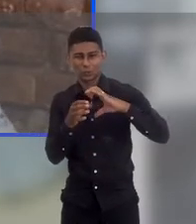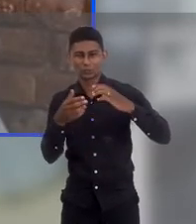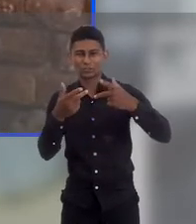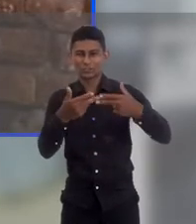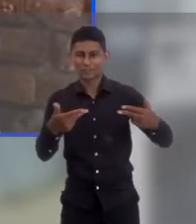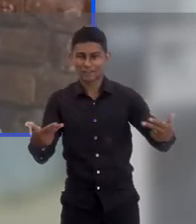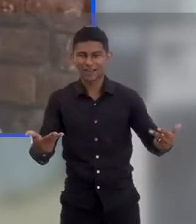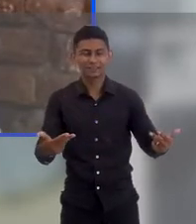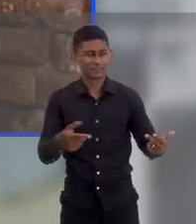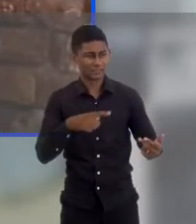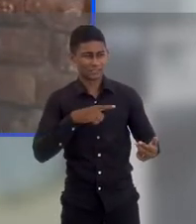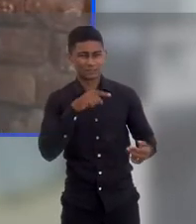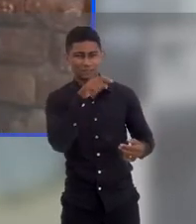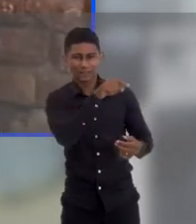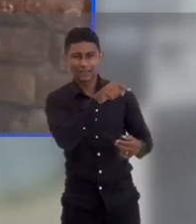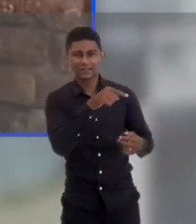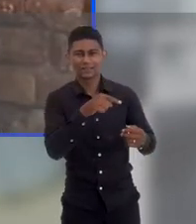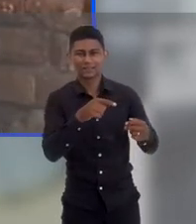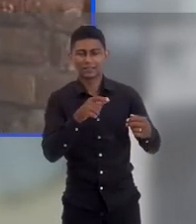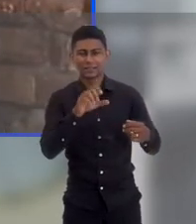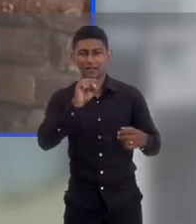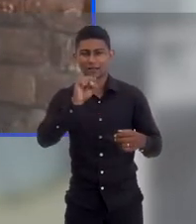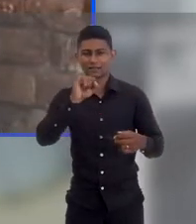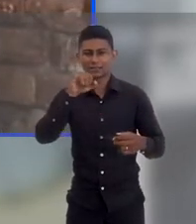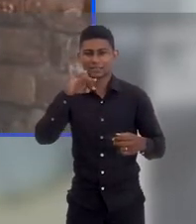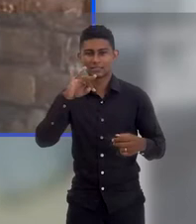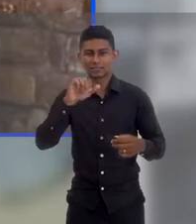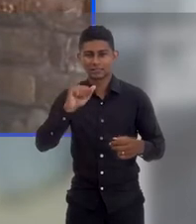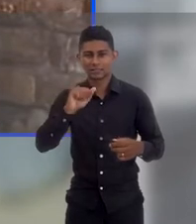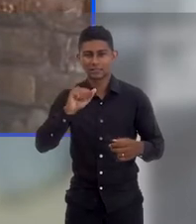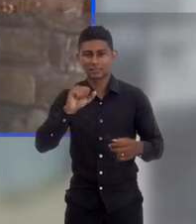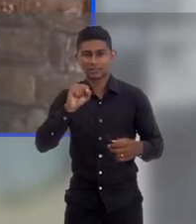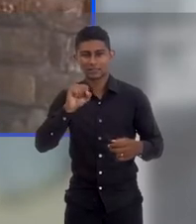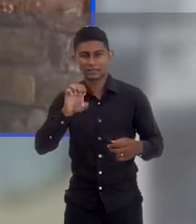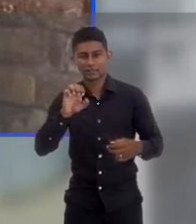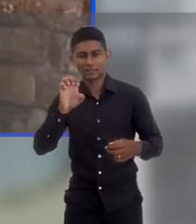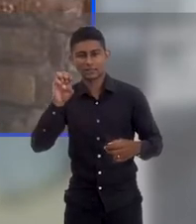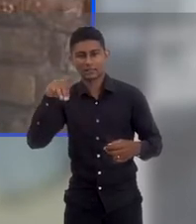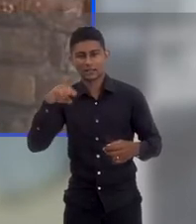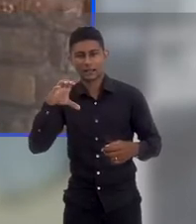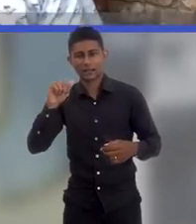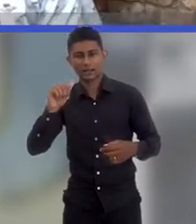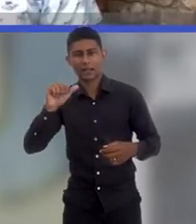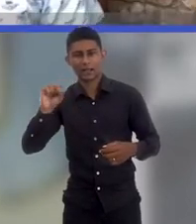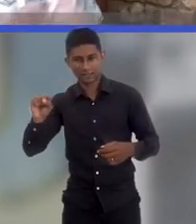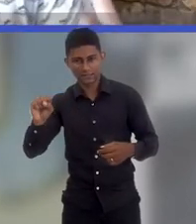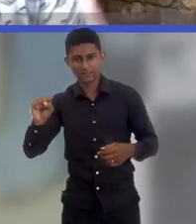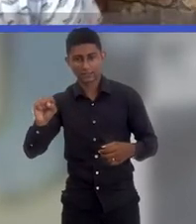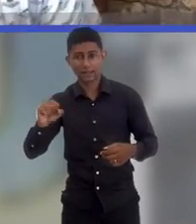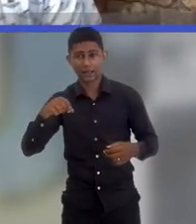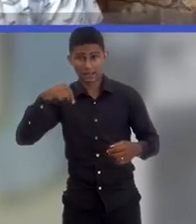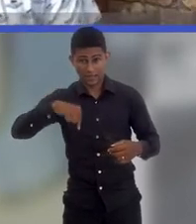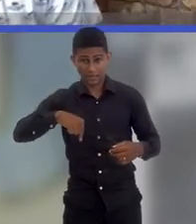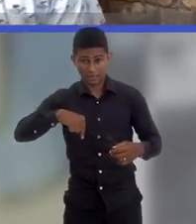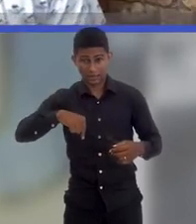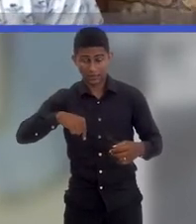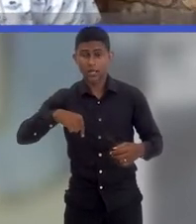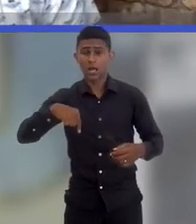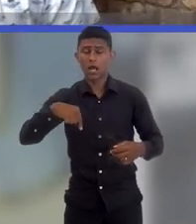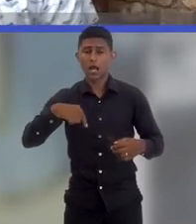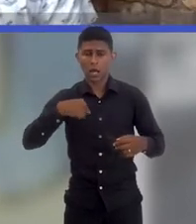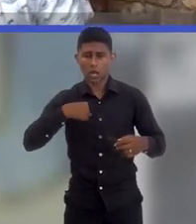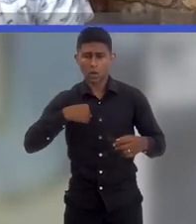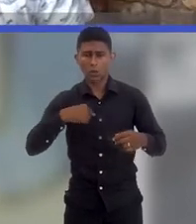também de casa, eu fiz o Sinta-se em Casa, né? Foram 110 episódios durante a pandemia, todos gravados de casa com esse